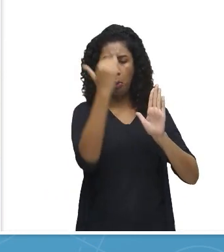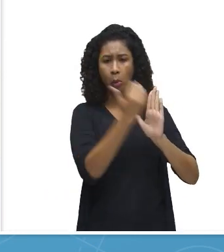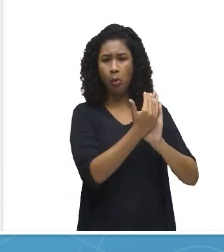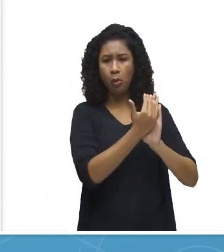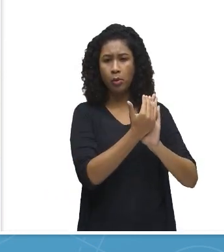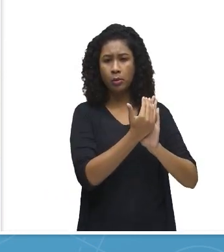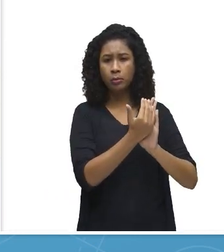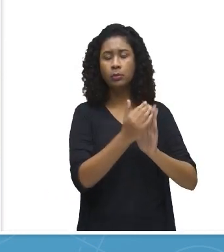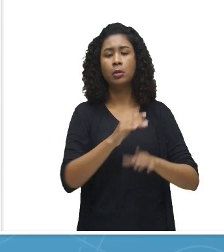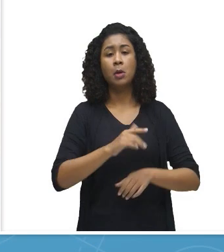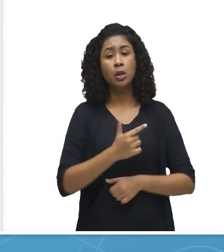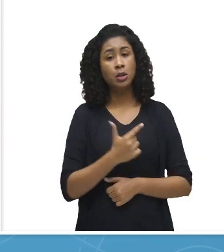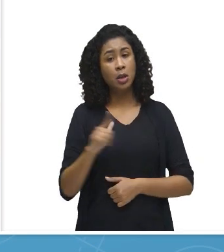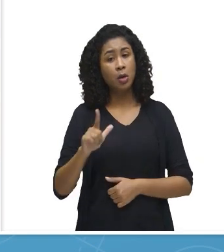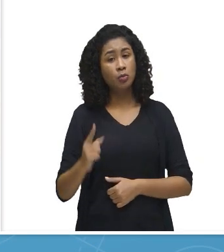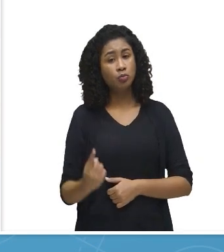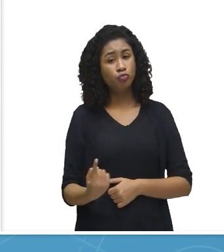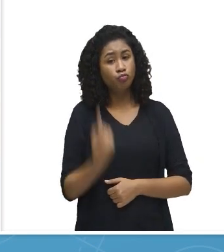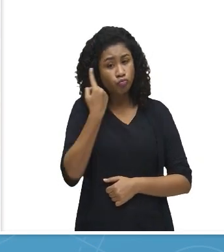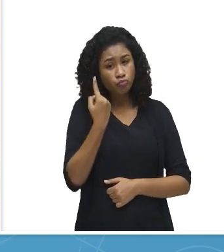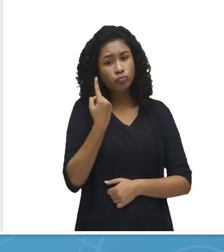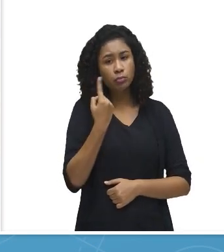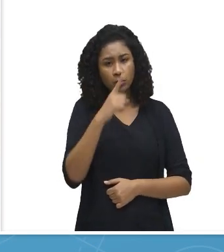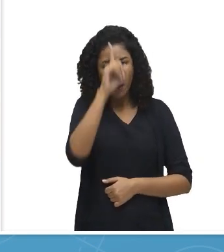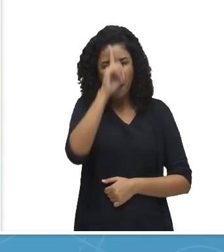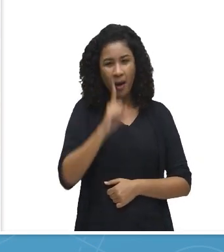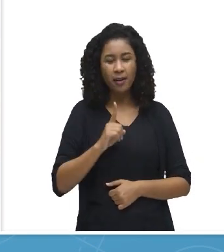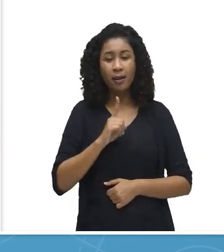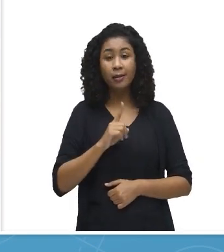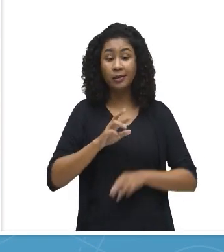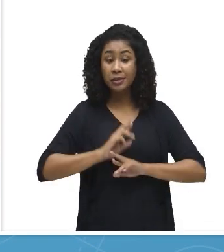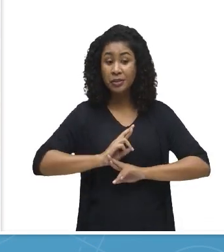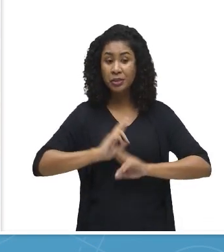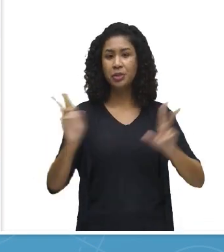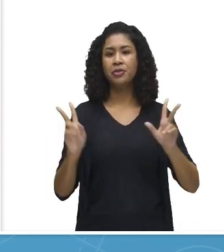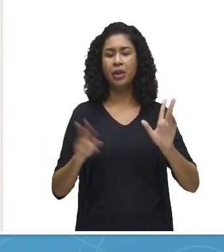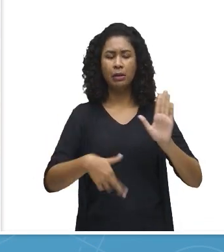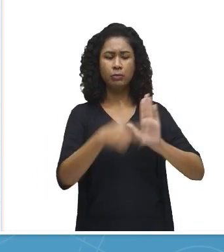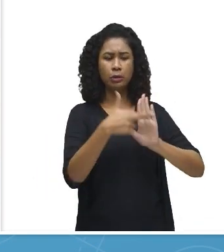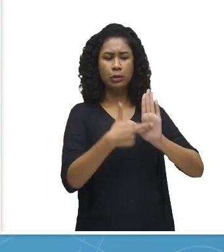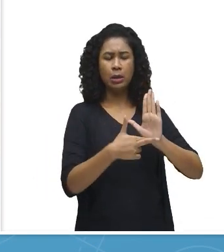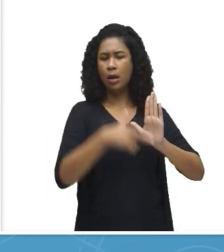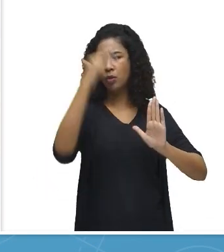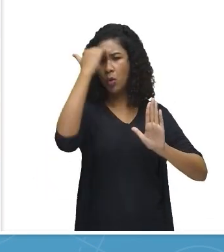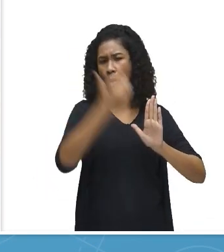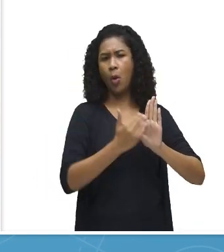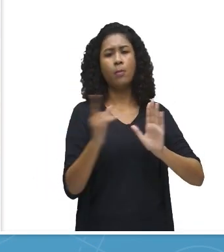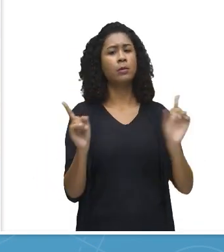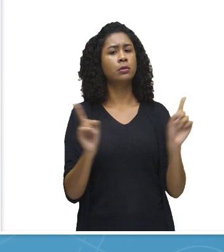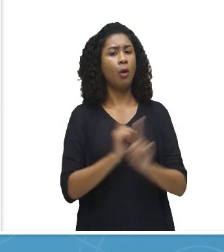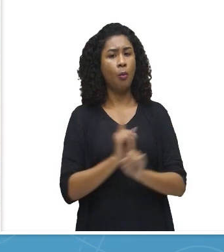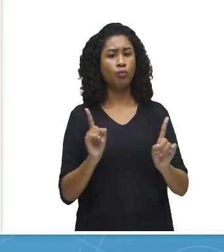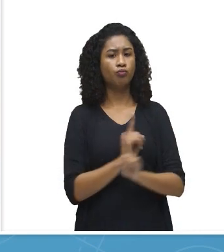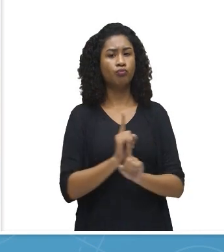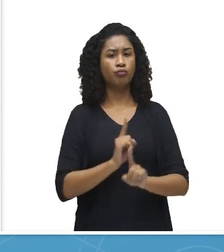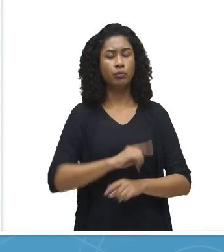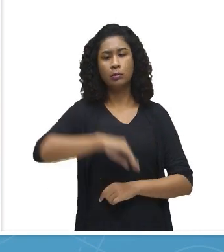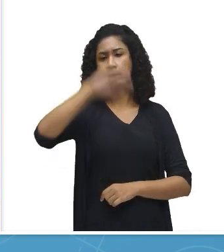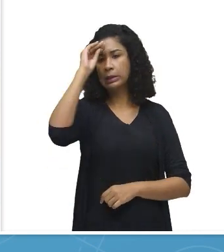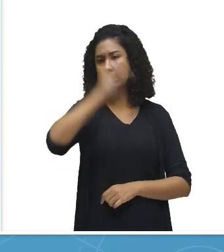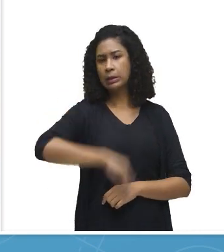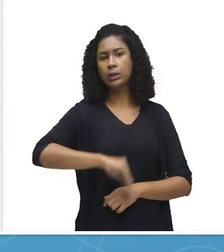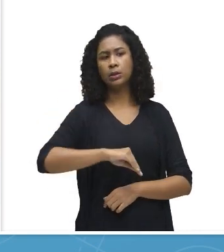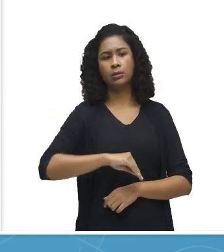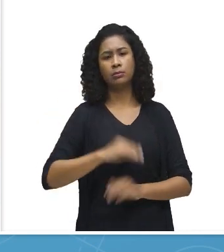rompendo com o paradigma, rompendo com esse modelo, porque ele de alguma